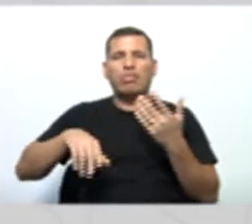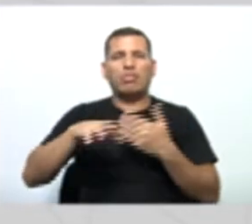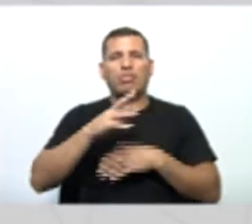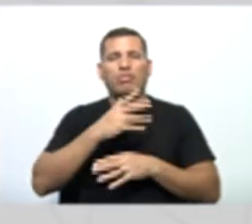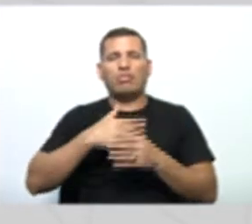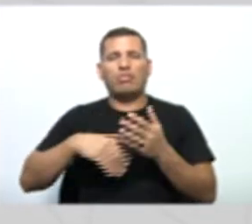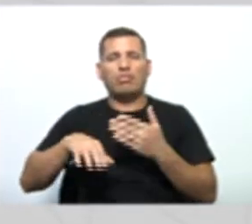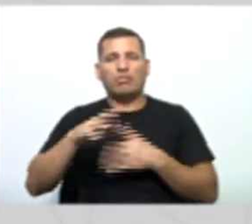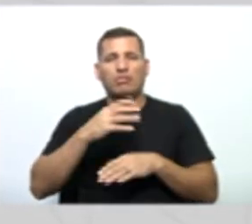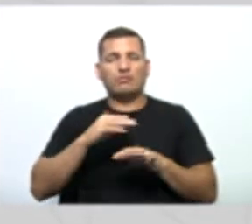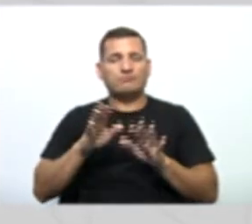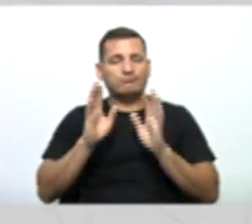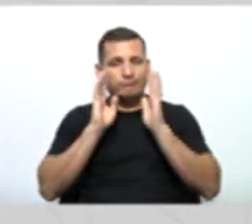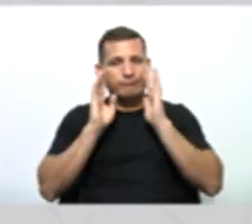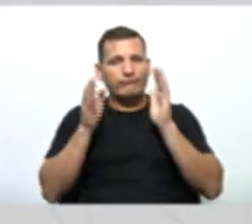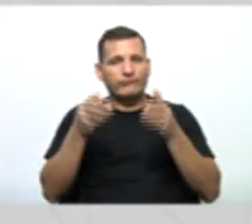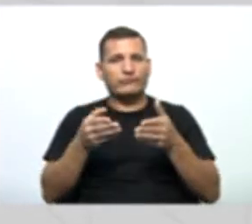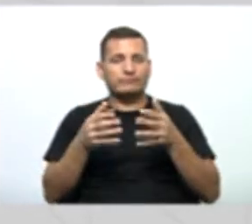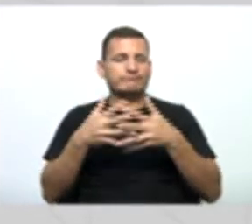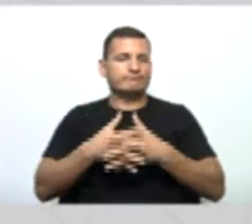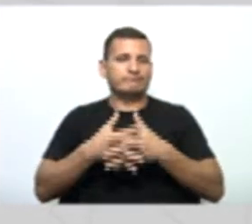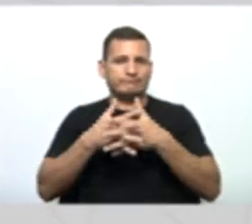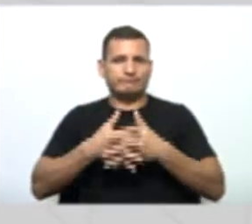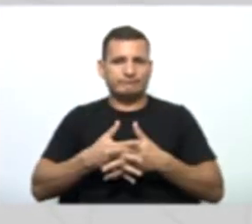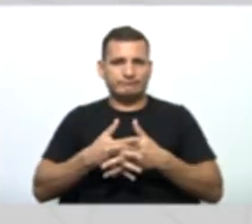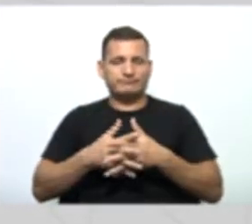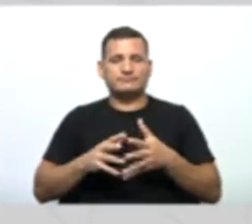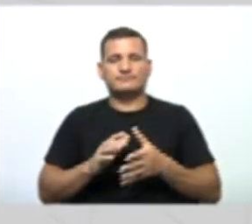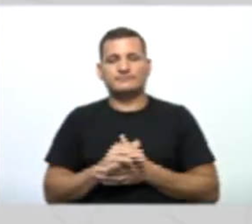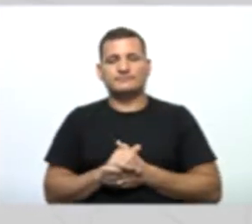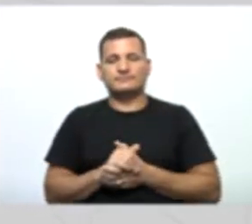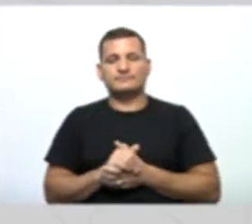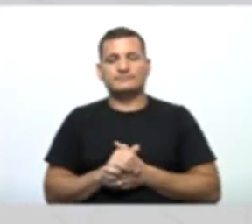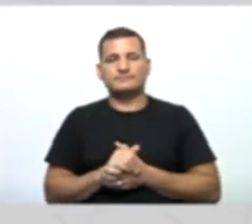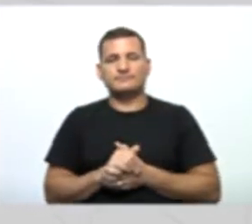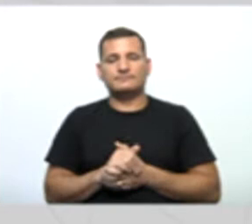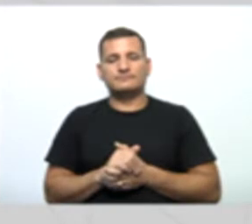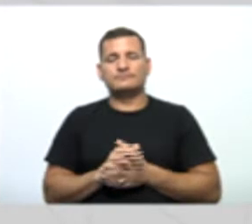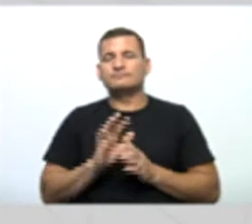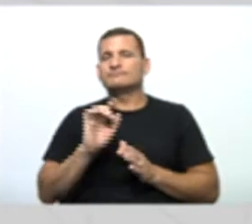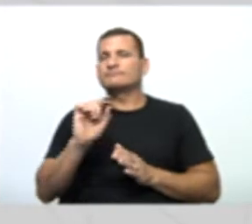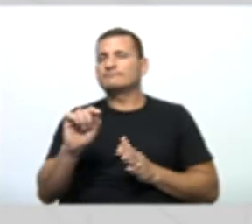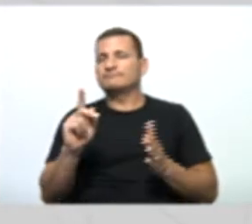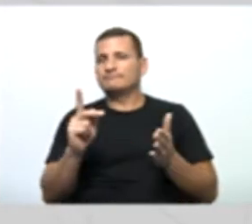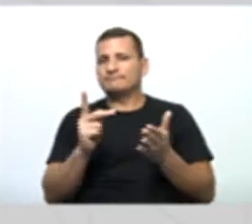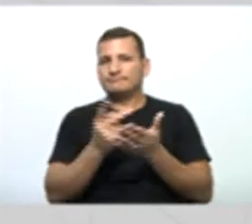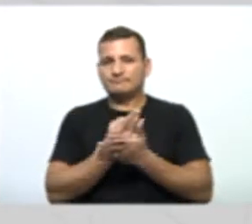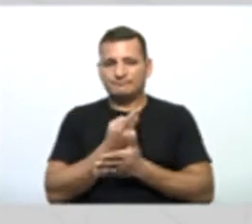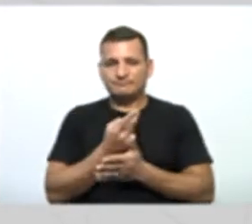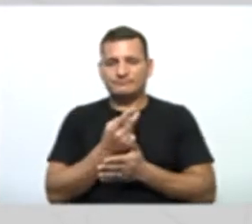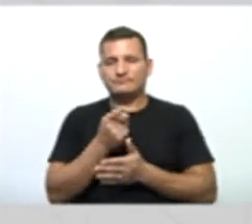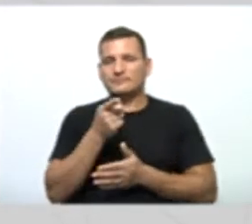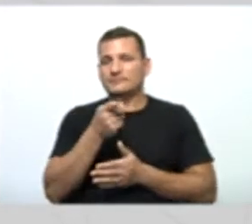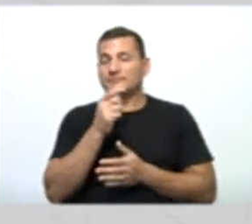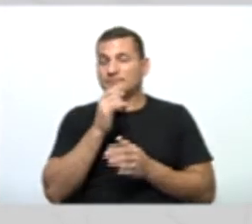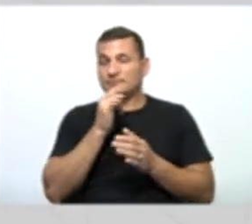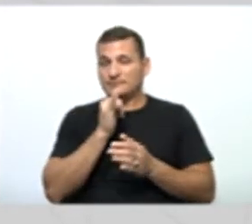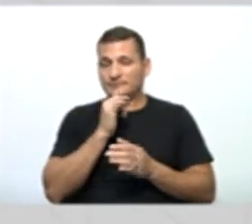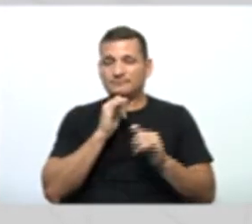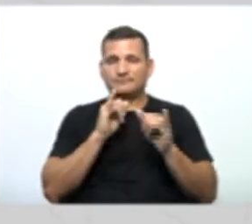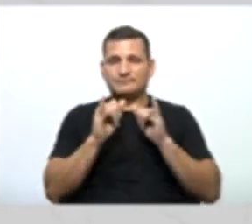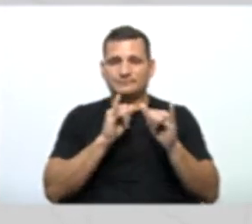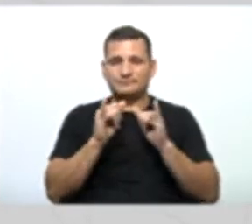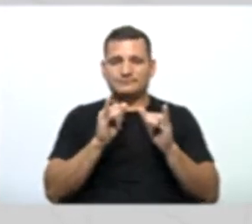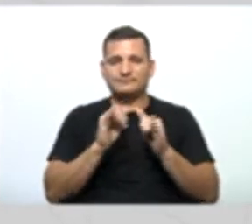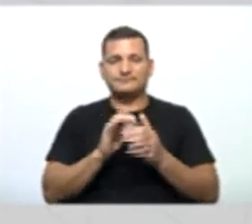espalhafatoso e o foco seria confuso. Por que acontece, gente, aí, ó? Essas informações a gente colocou esse exemplo porque nós